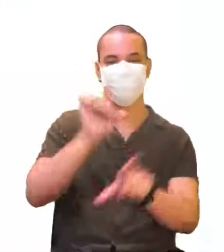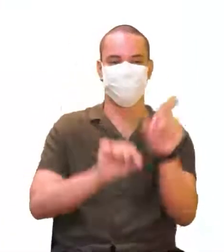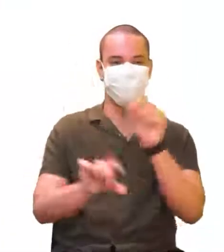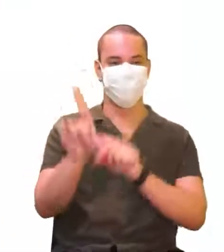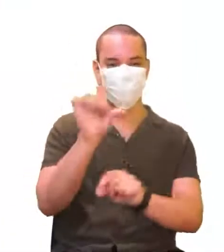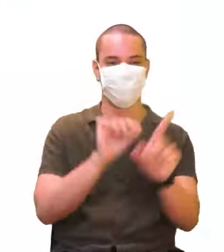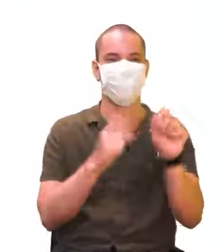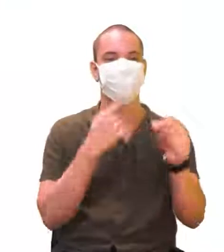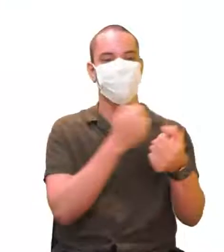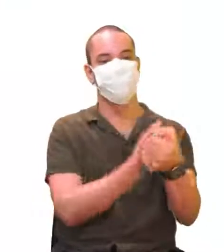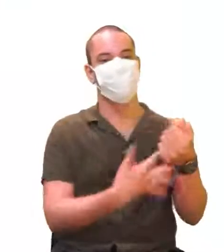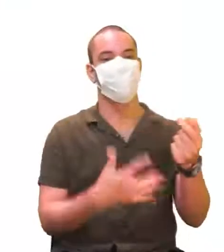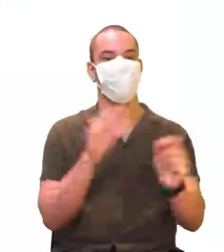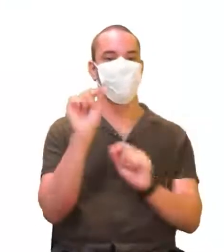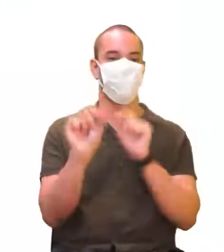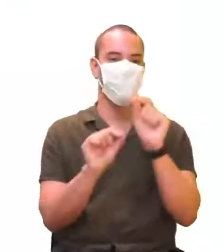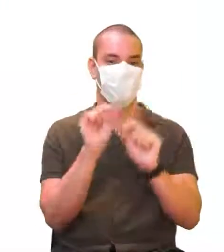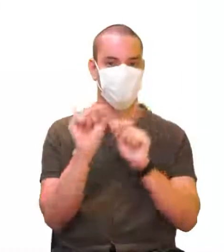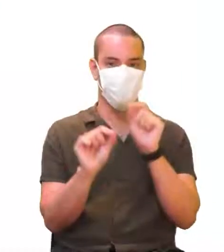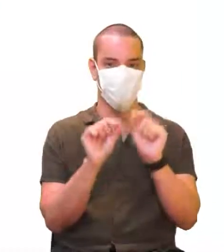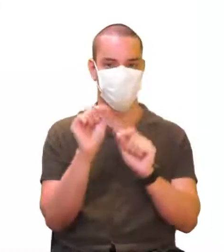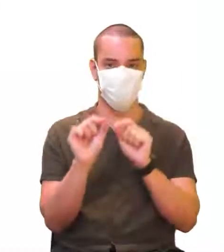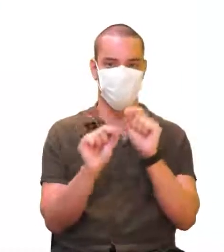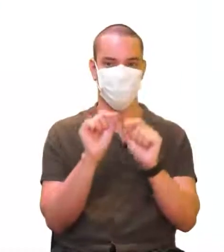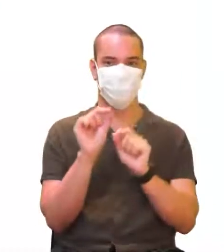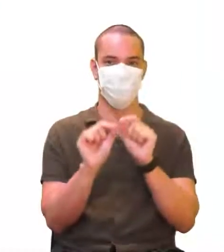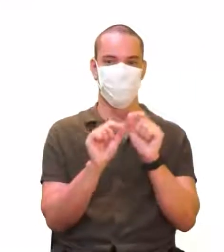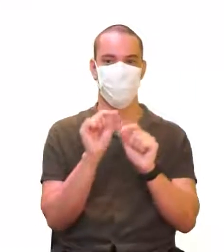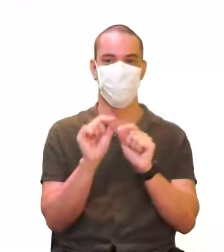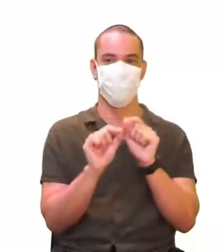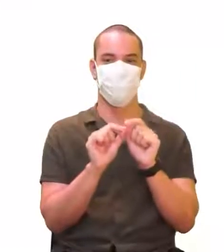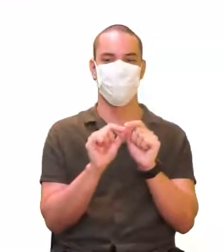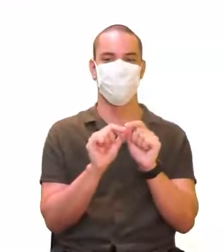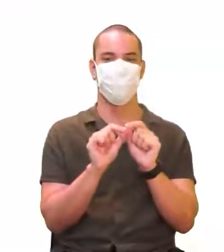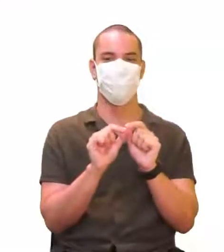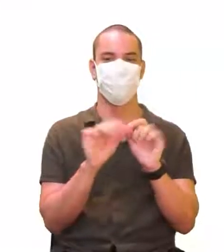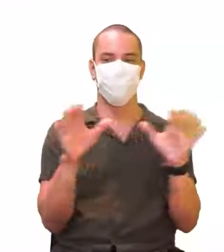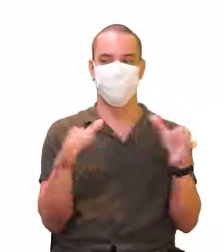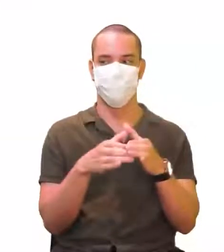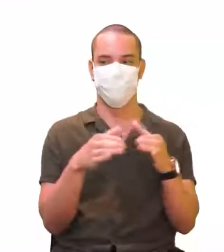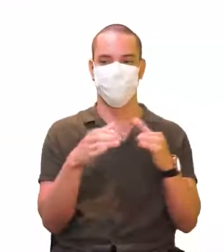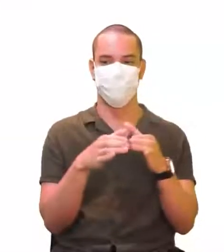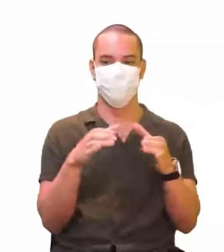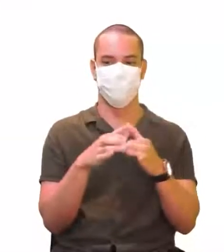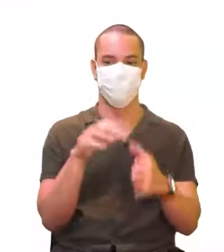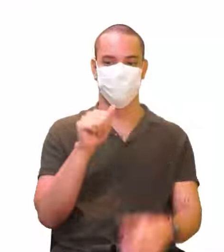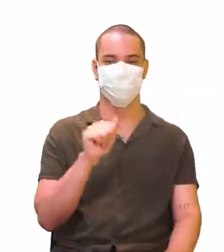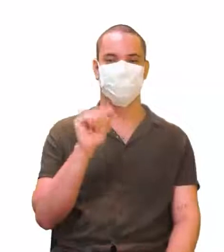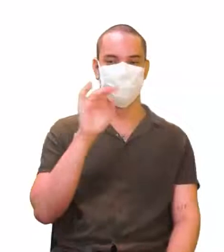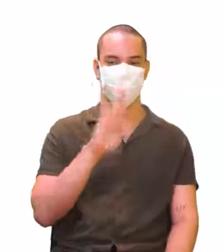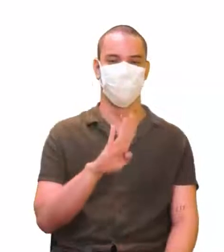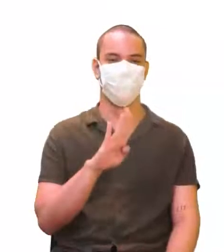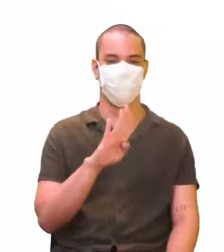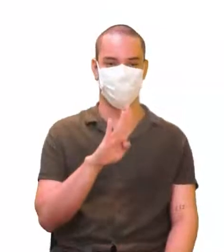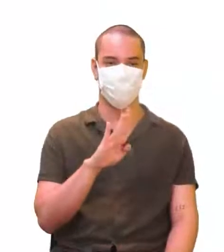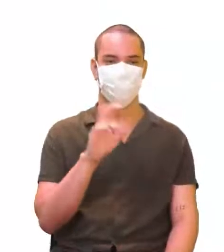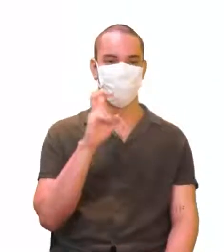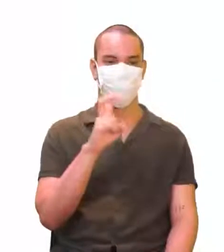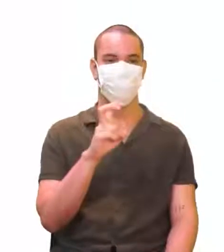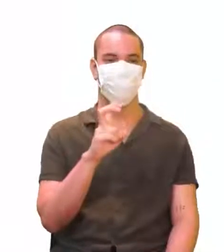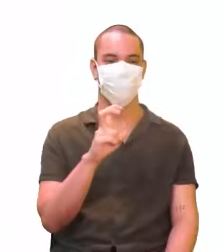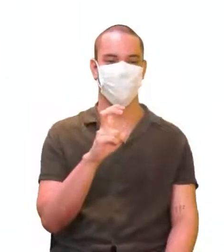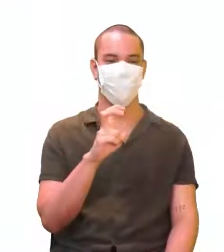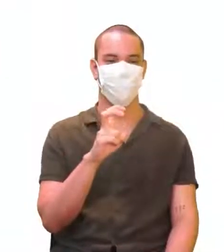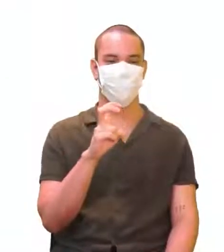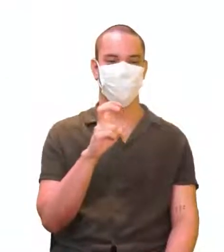selecionados os seguintes doadores, tá? Olha aqui, presta atenção. Grupo A, B, 5